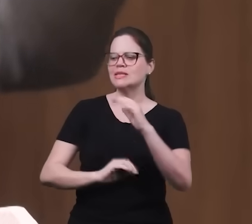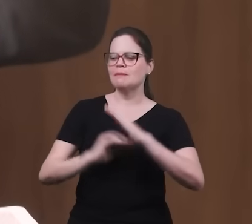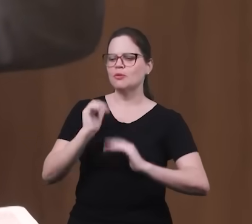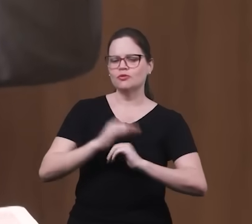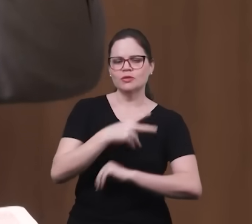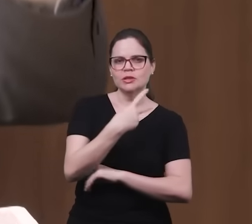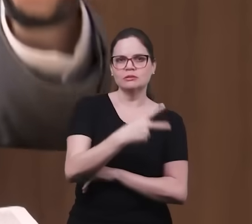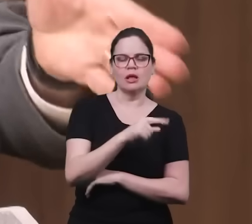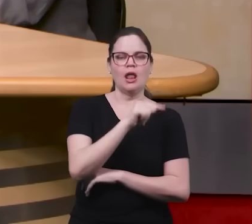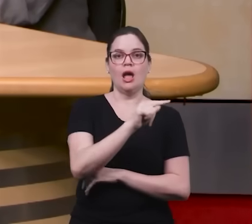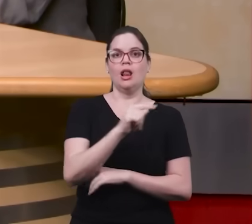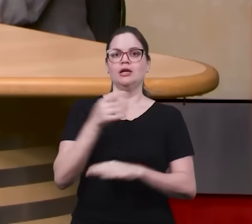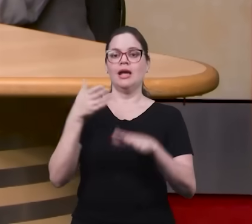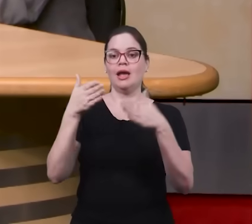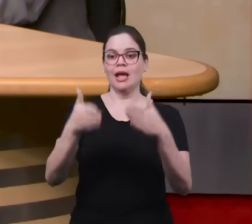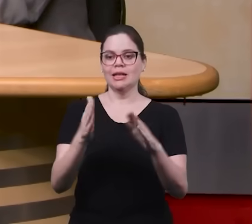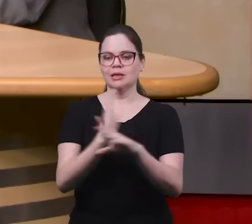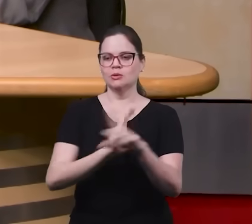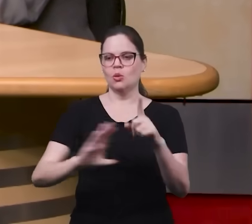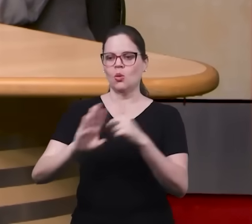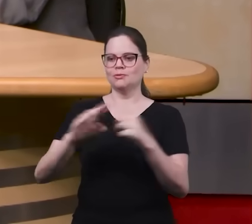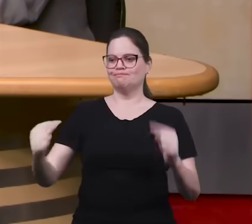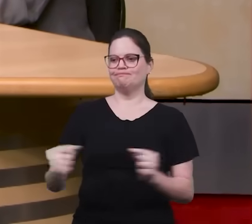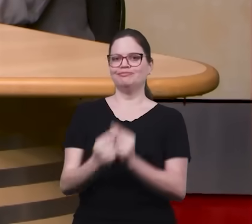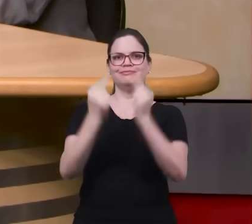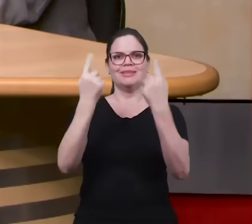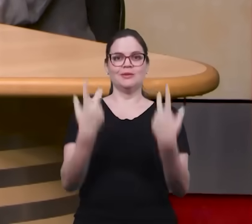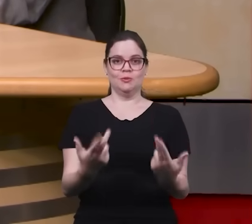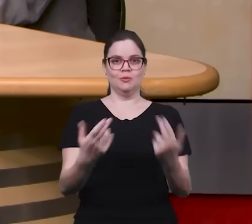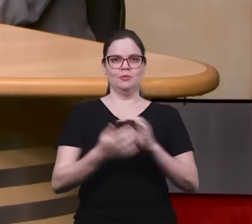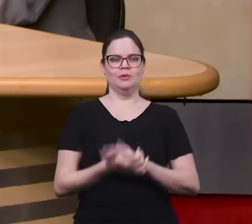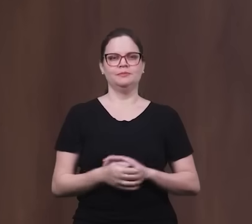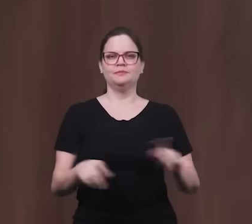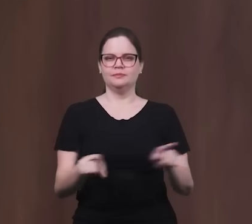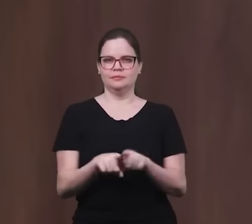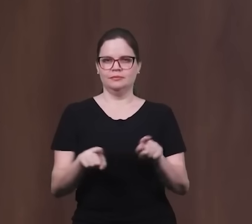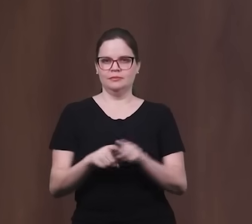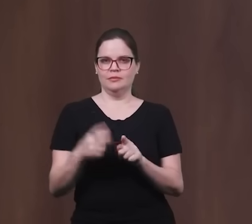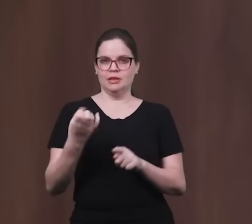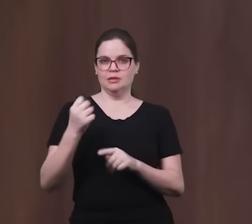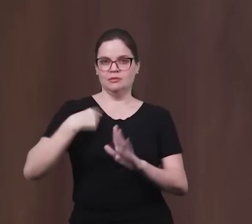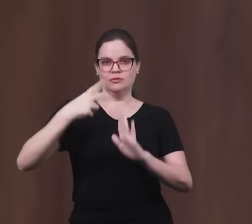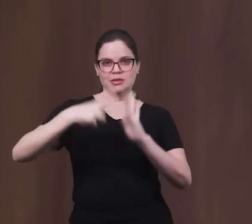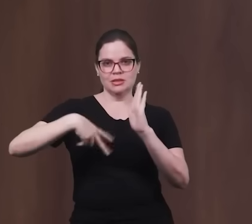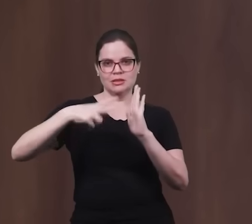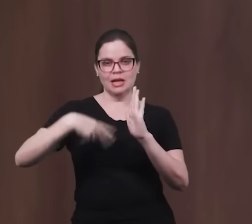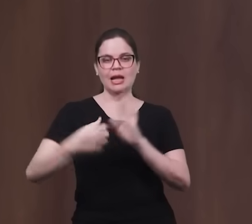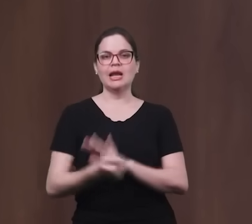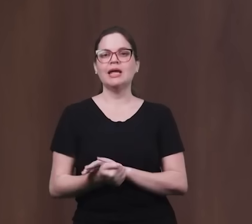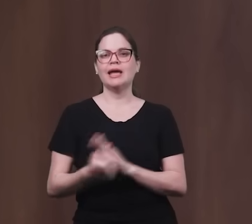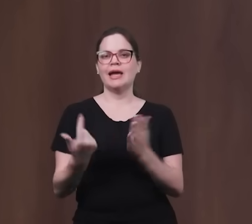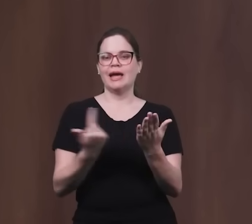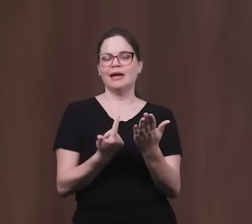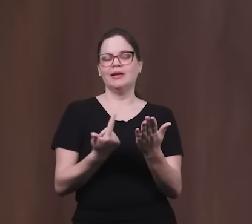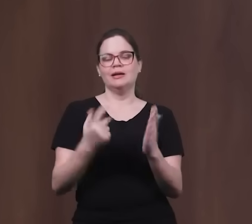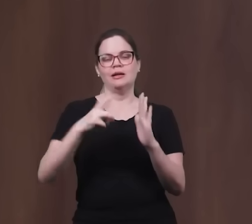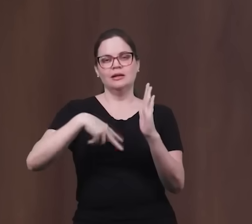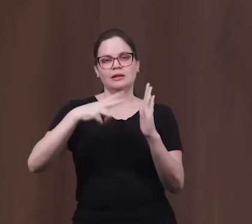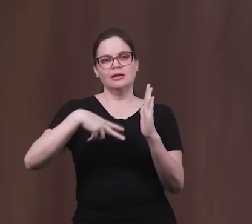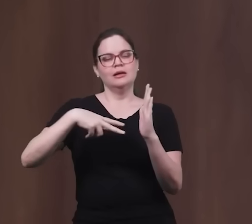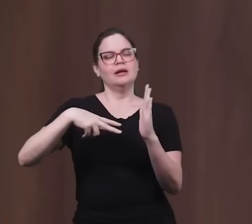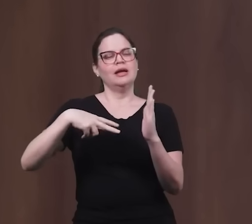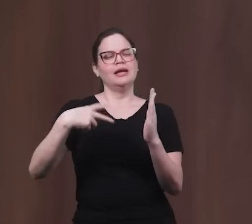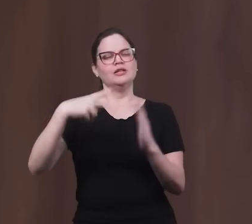profissional. Era tudo que ela precisava. Mas você quer ver uma outra coisa? Quem lê a biografia de Martinho Lutero...